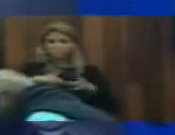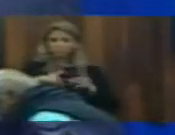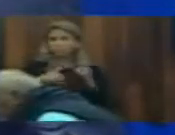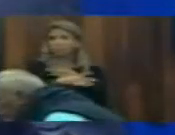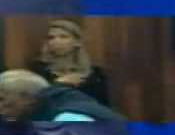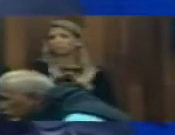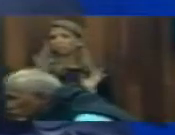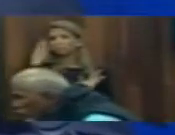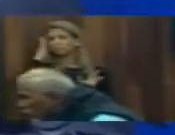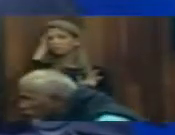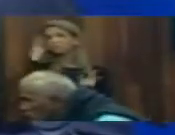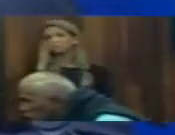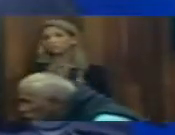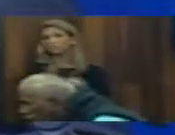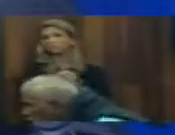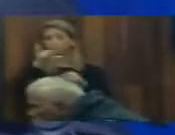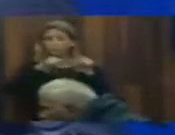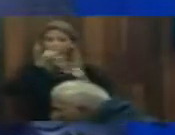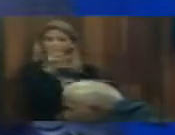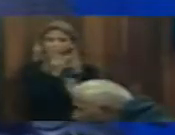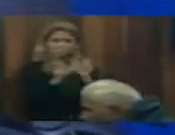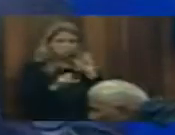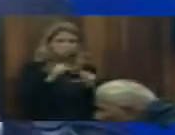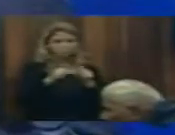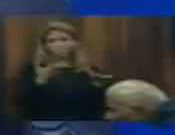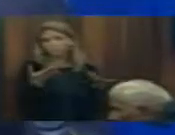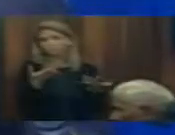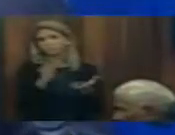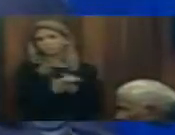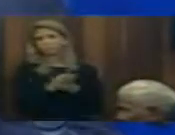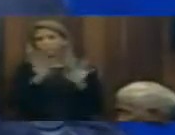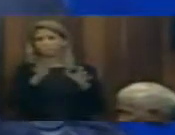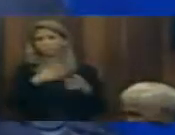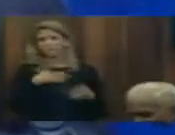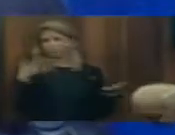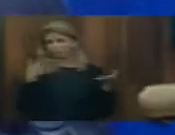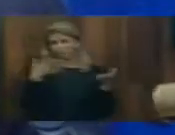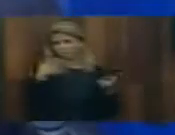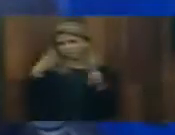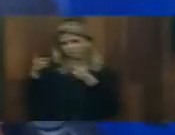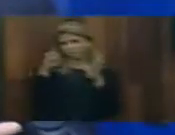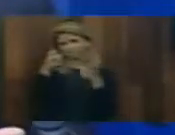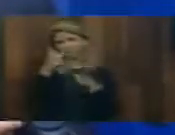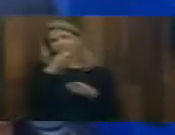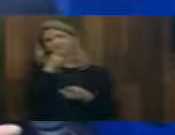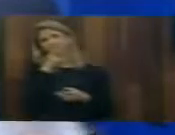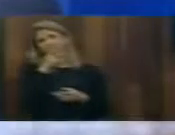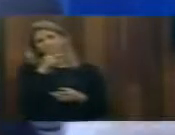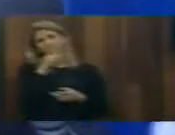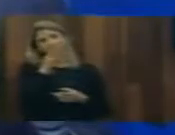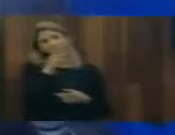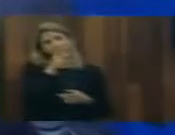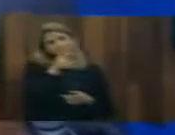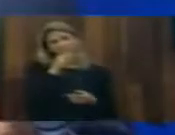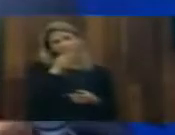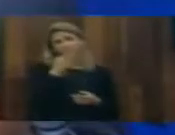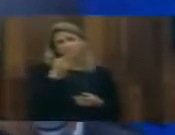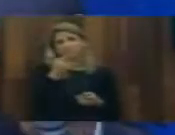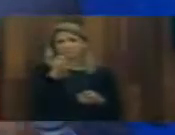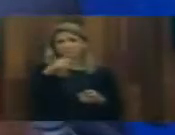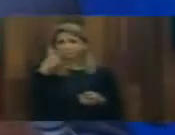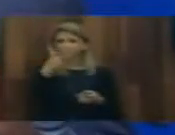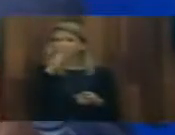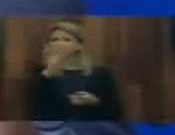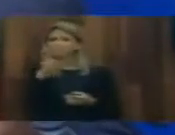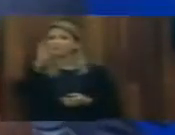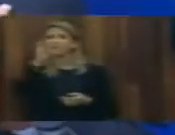Quando a gente vê essa demora, essa lentidão em mandar a mesma matéria e veta o projeto, a gente fica